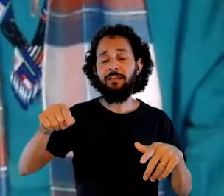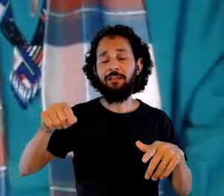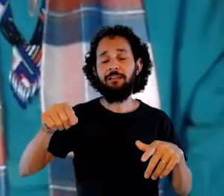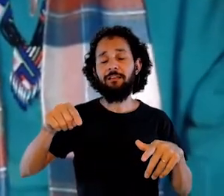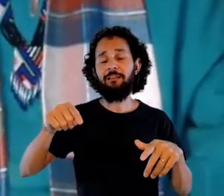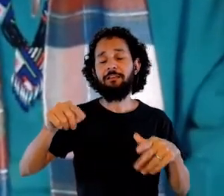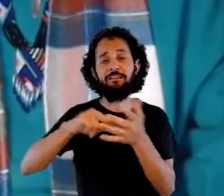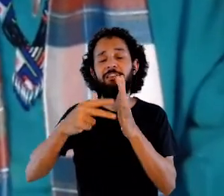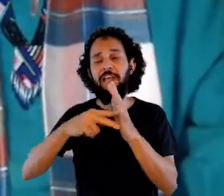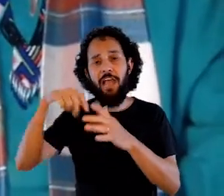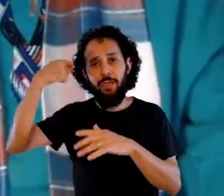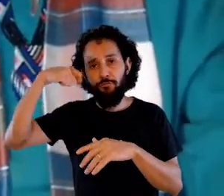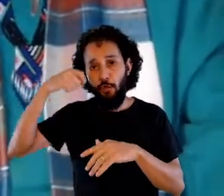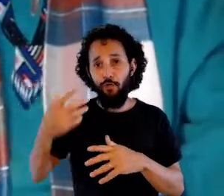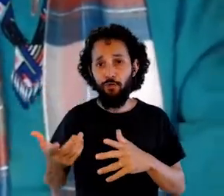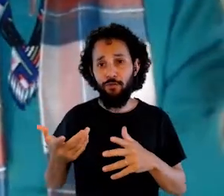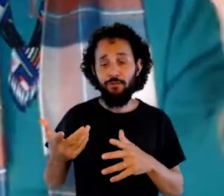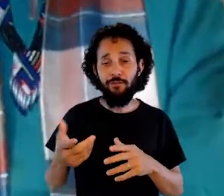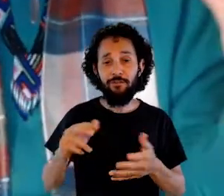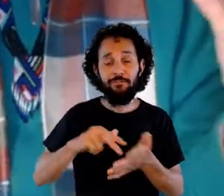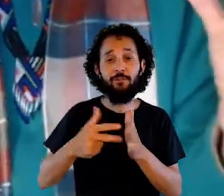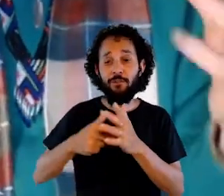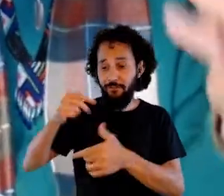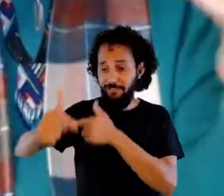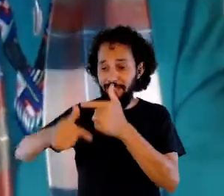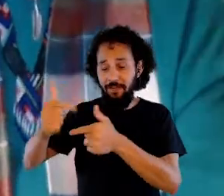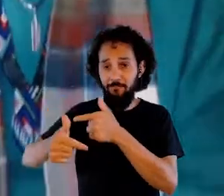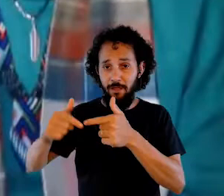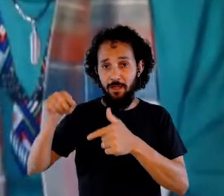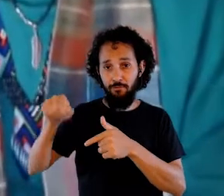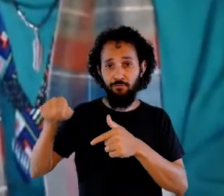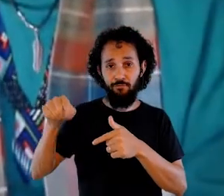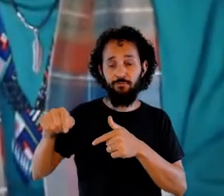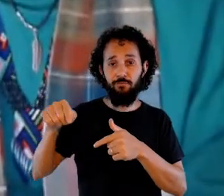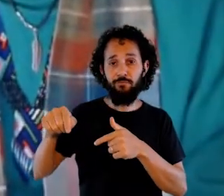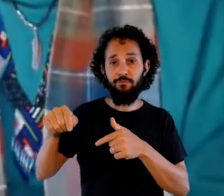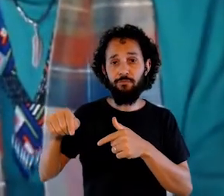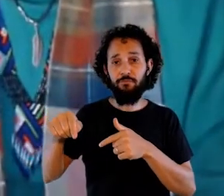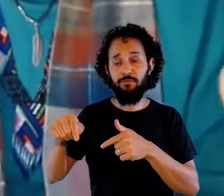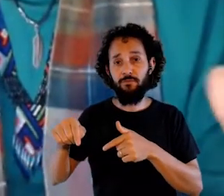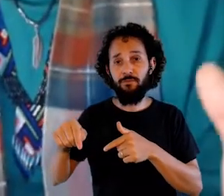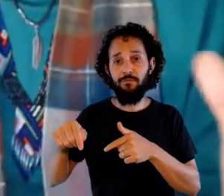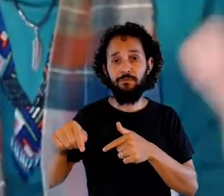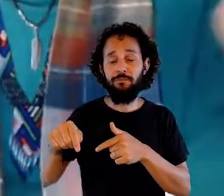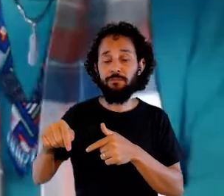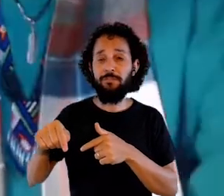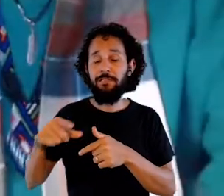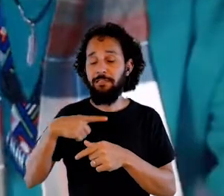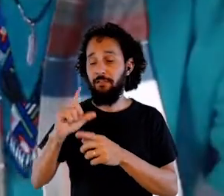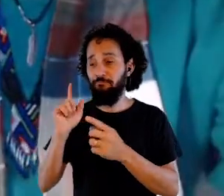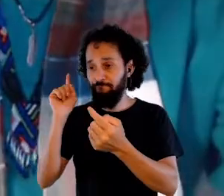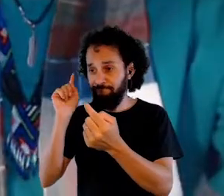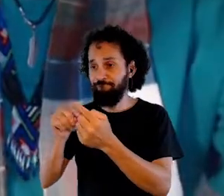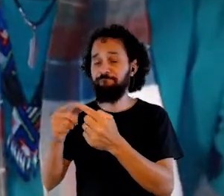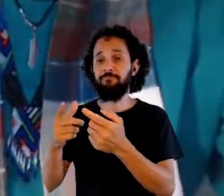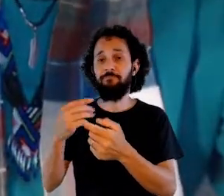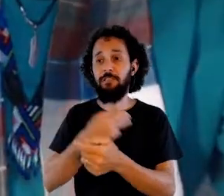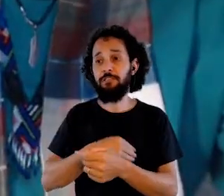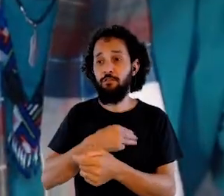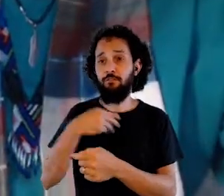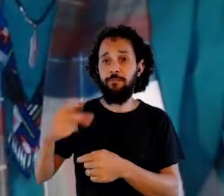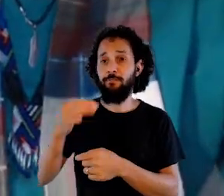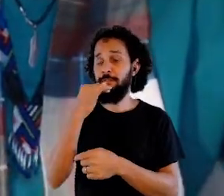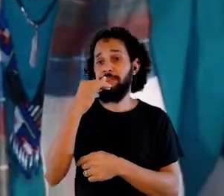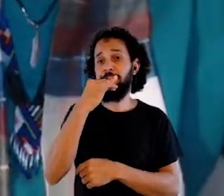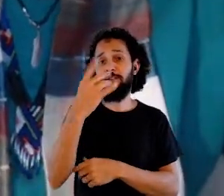Todo aquele trabalho que ele faz ali, e a intenção que ele coloca, por exemplo, eu estava falando, tudo aquilo que eu